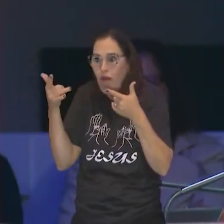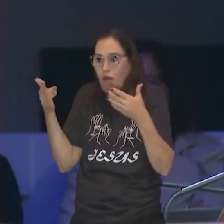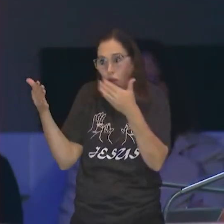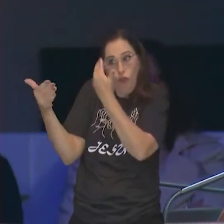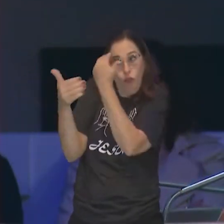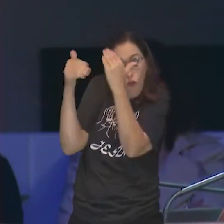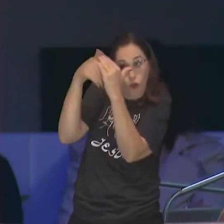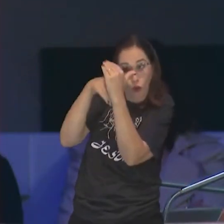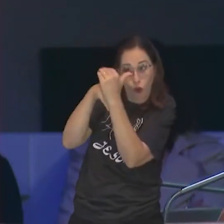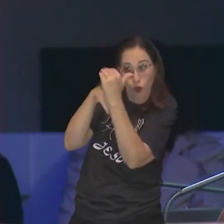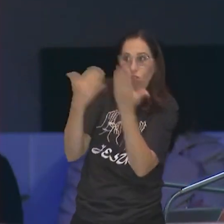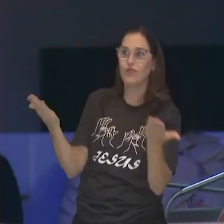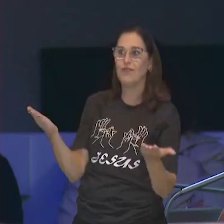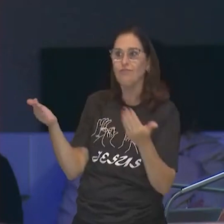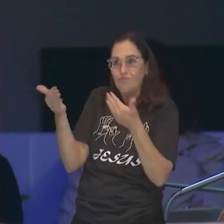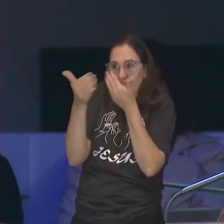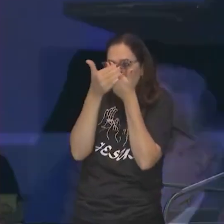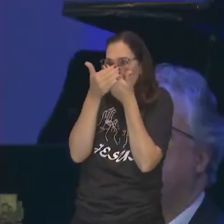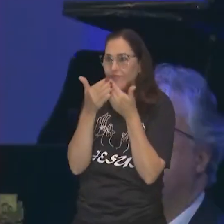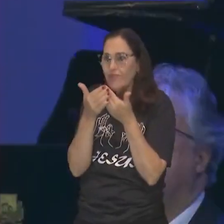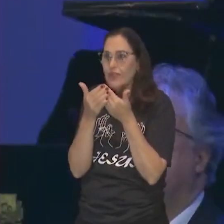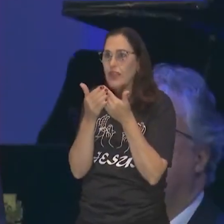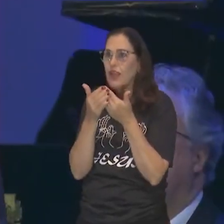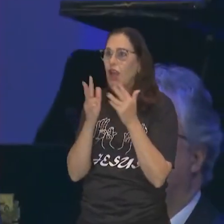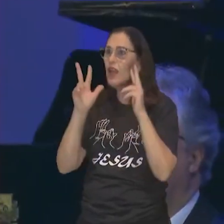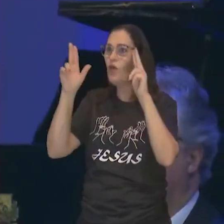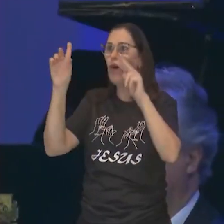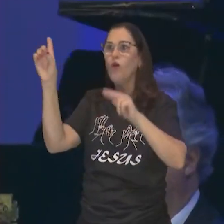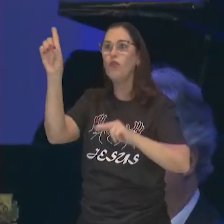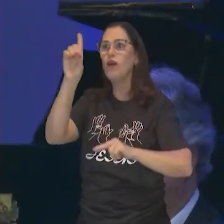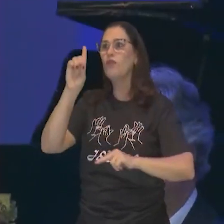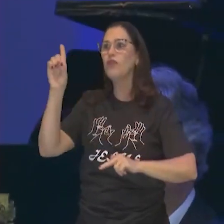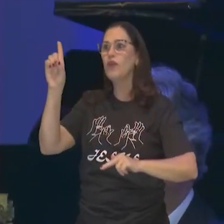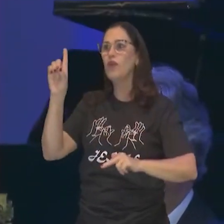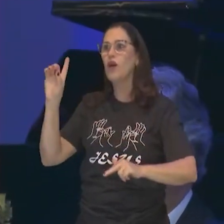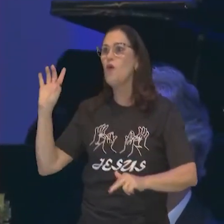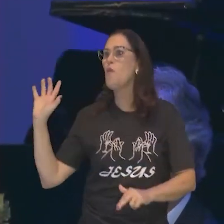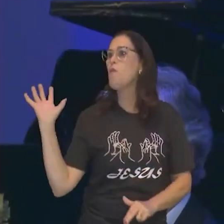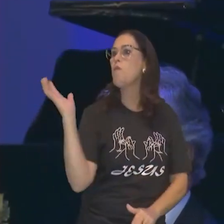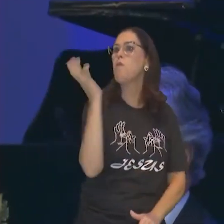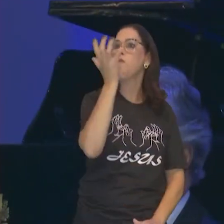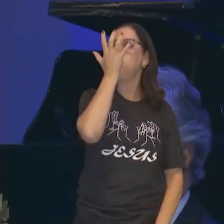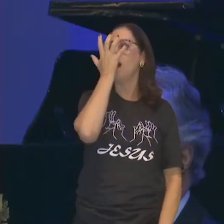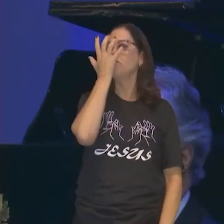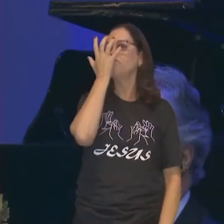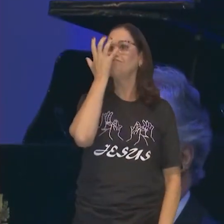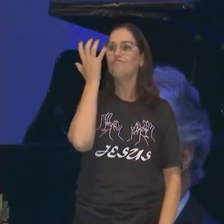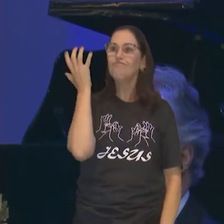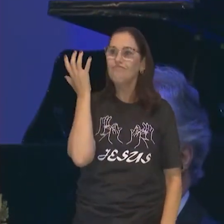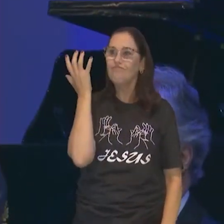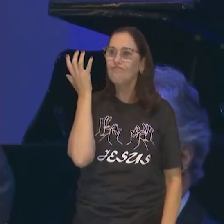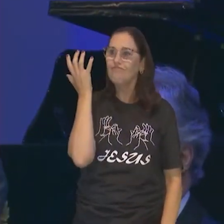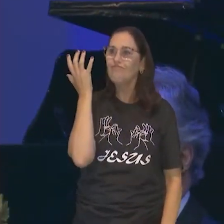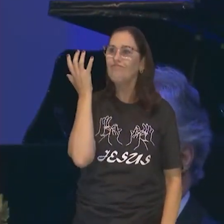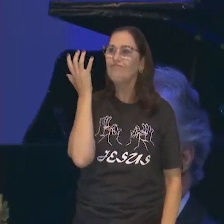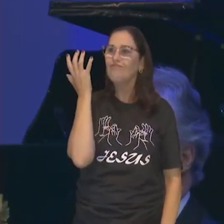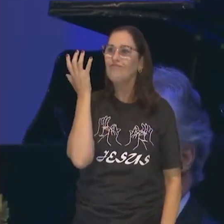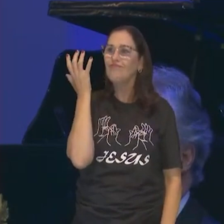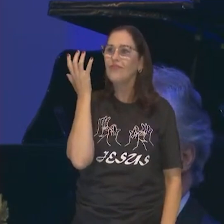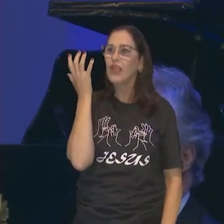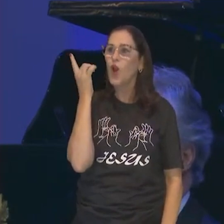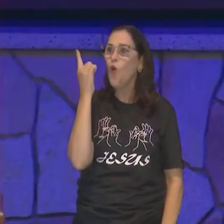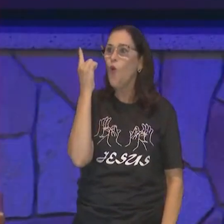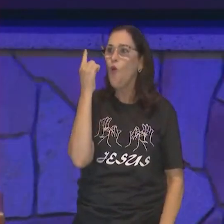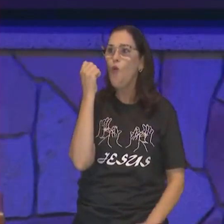sabe. E assim Davi fez, colocou uma máscara, e durante